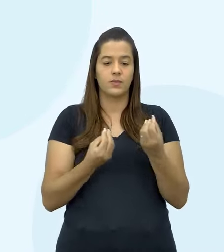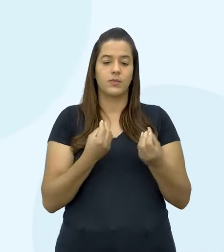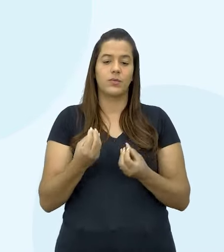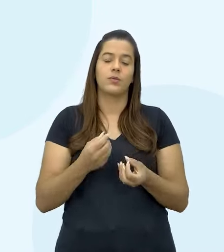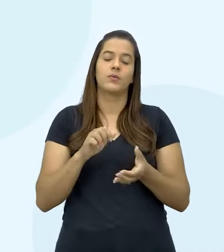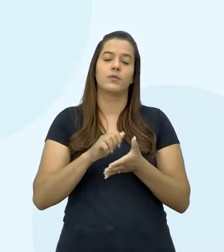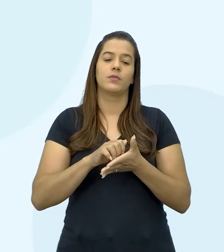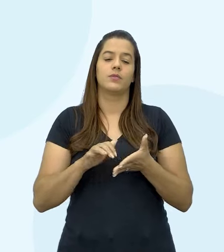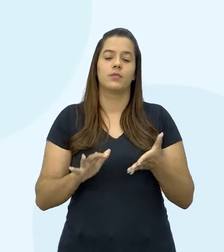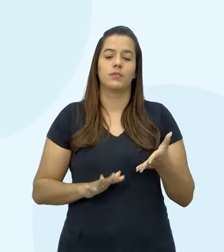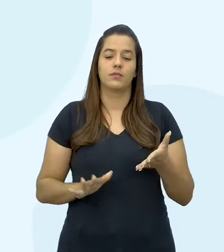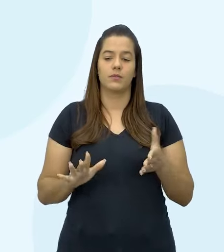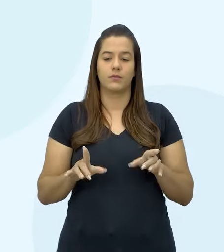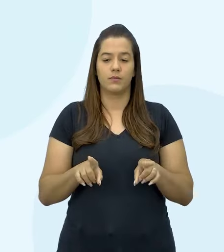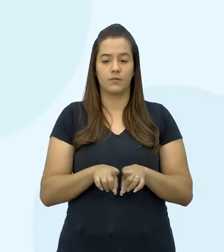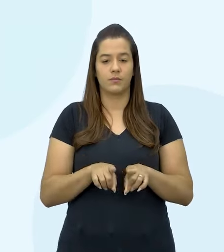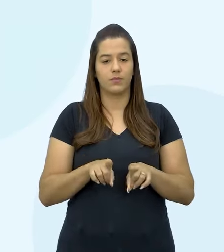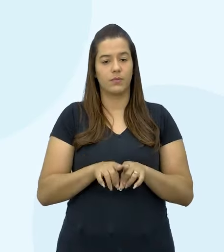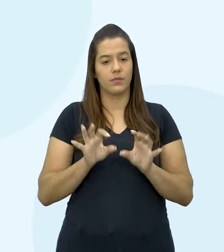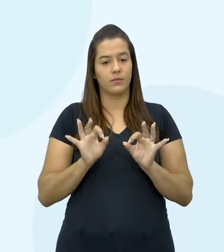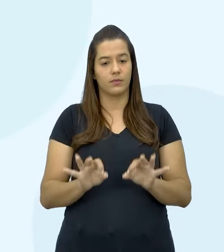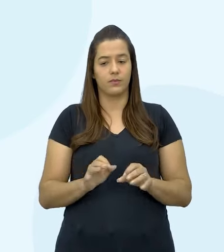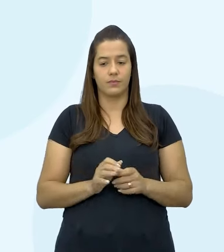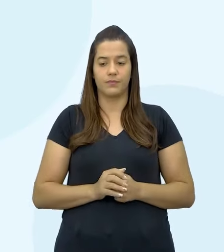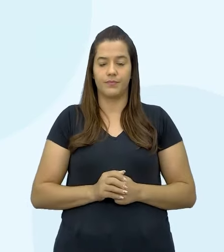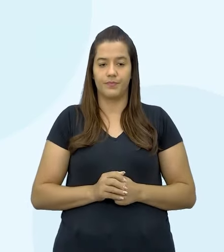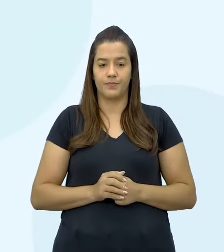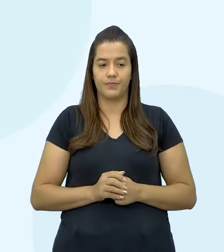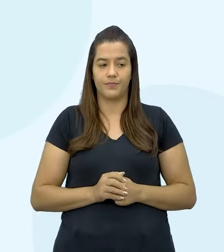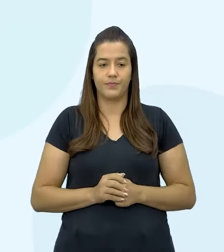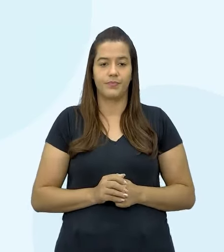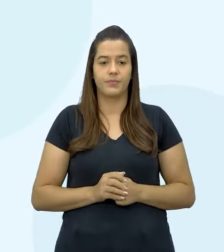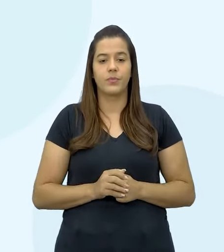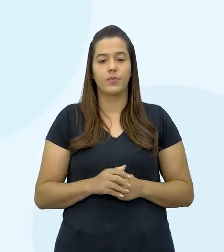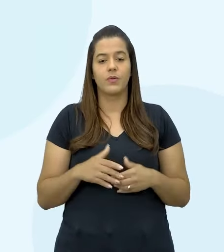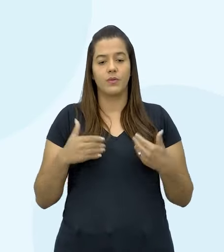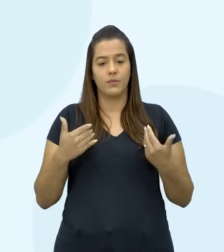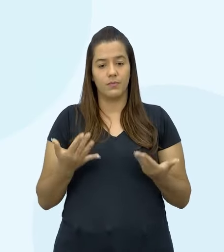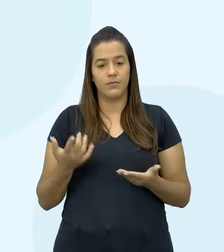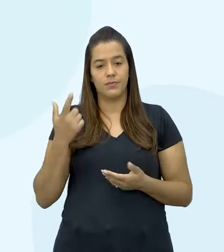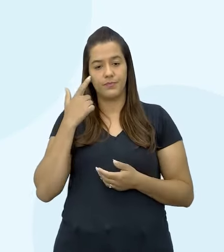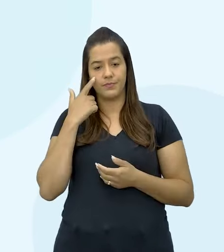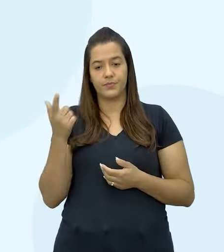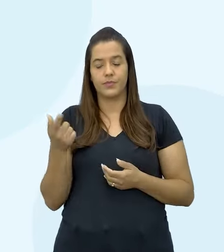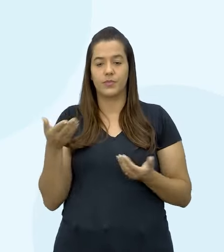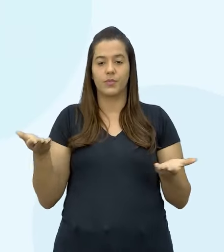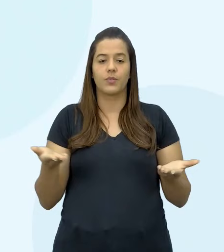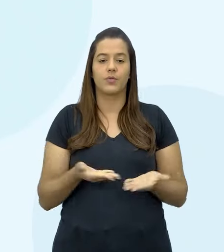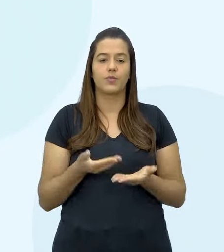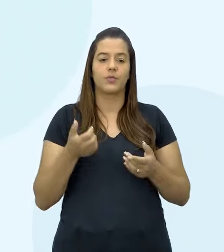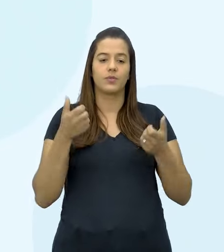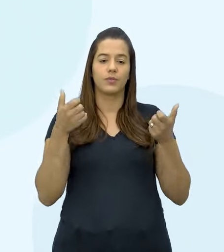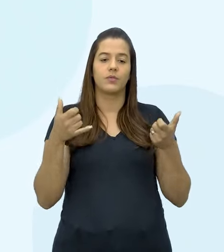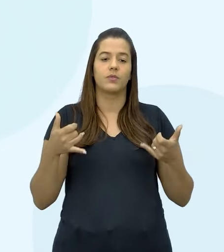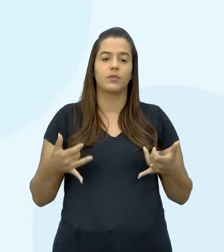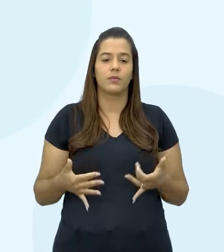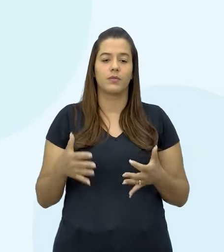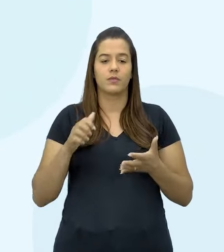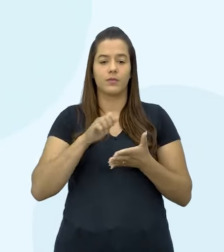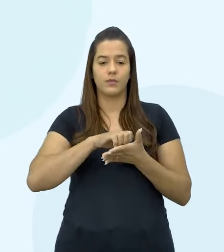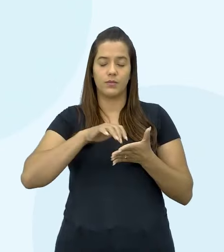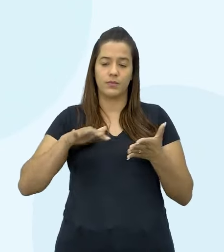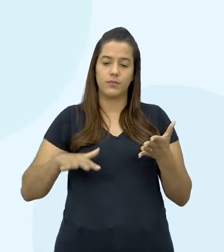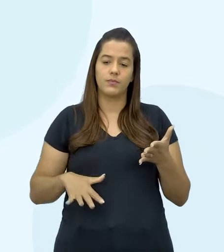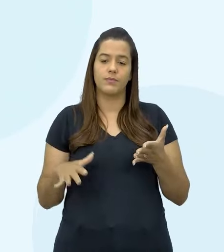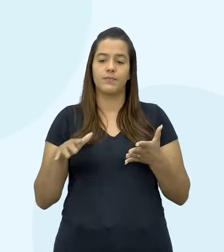na atividade 1 em específico. Então, exatamente por conta disso, né, hoje a gente está falando da unidade, das atividades